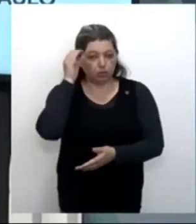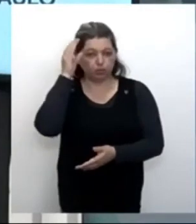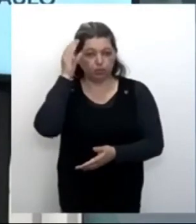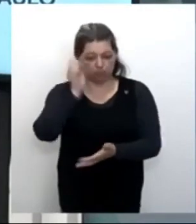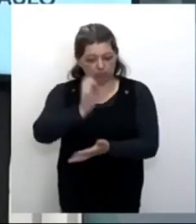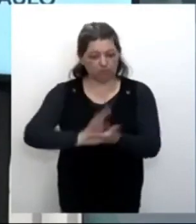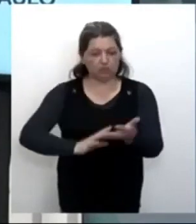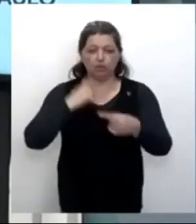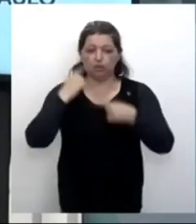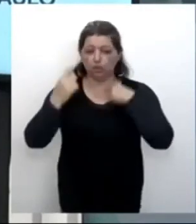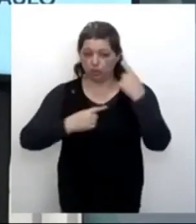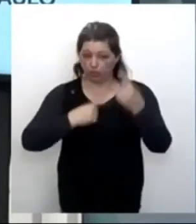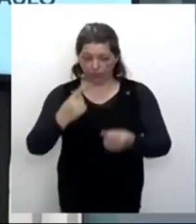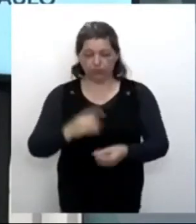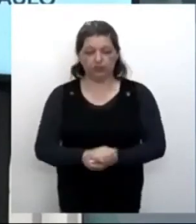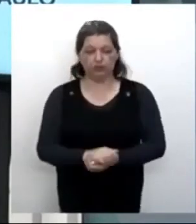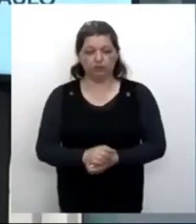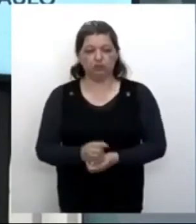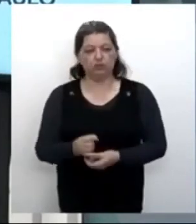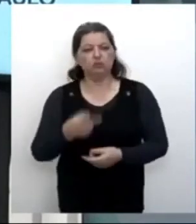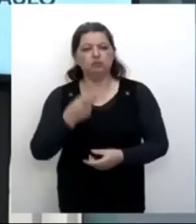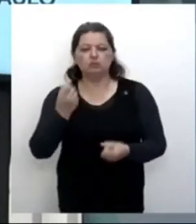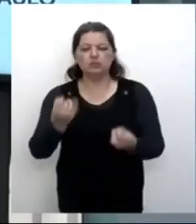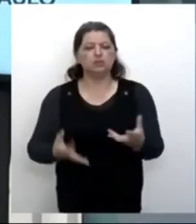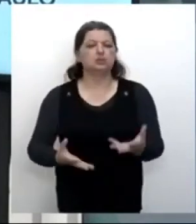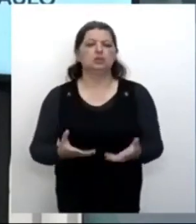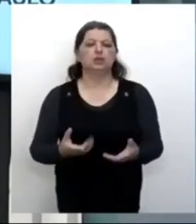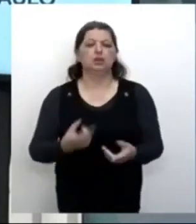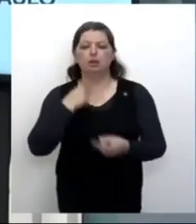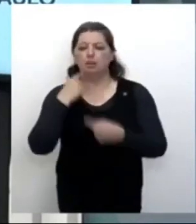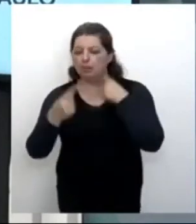Tirar as dúvidas, vir ali, falar um pouquinho, comentar